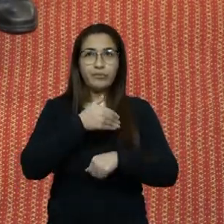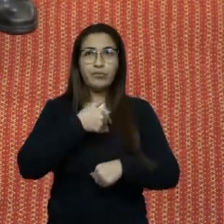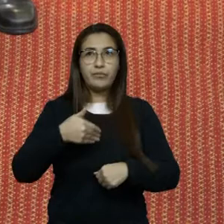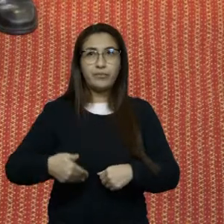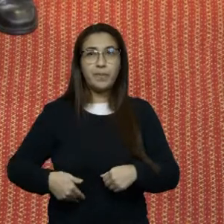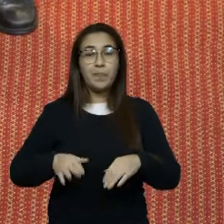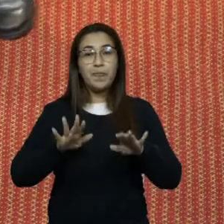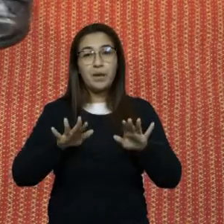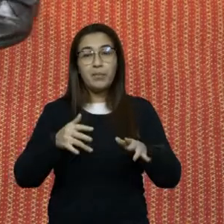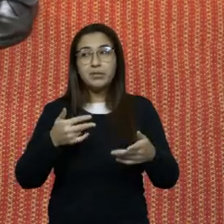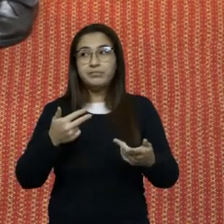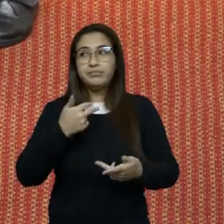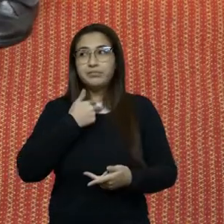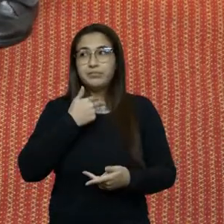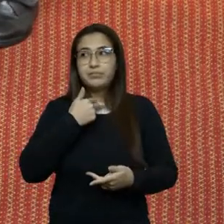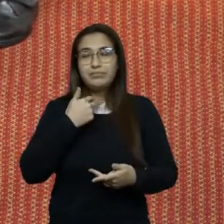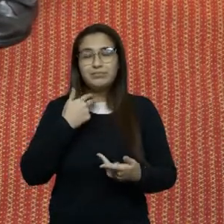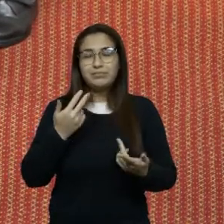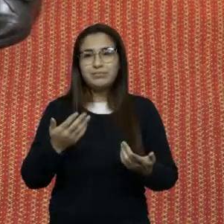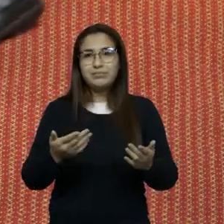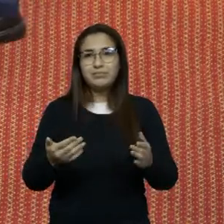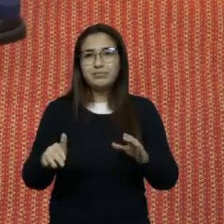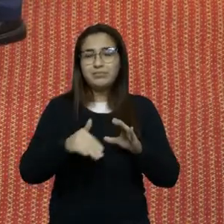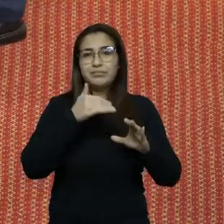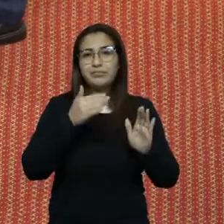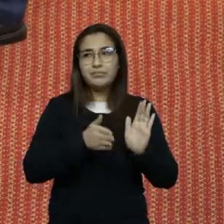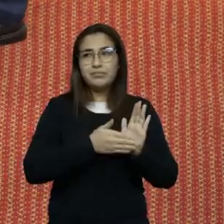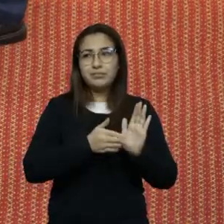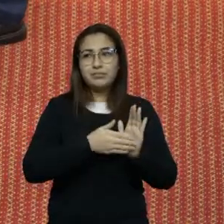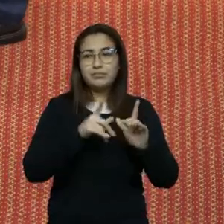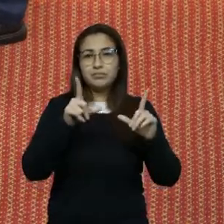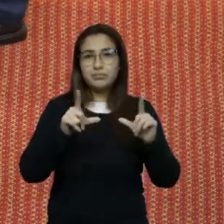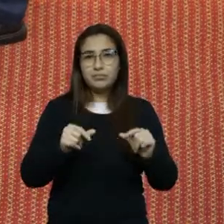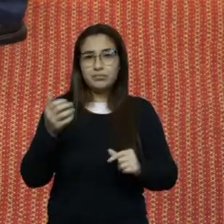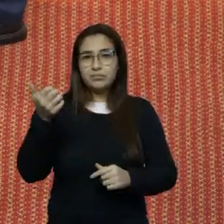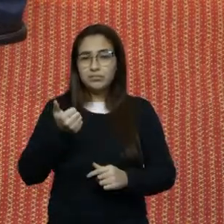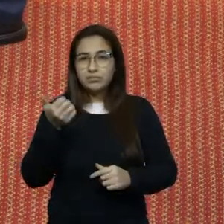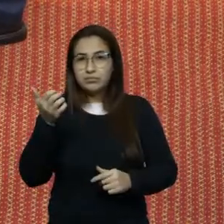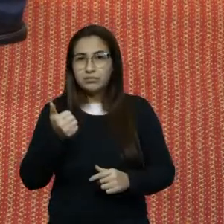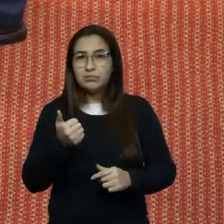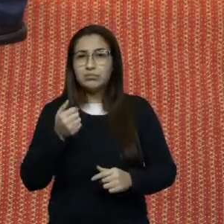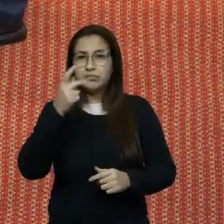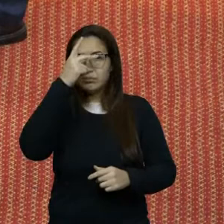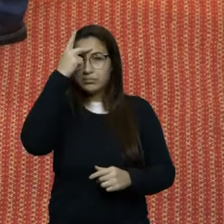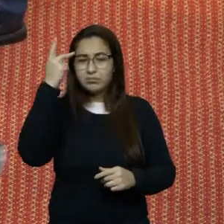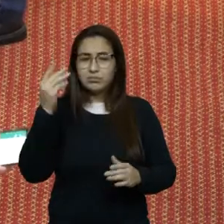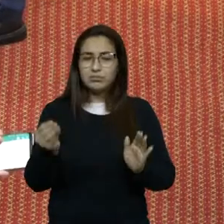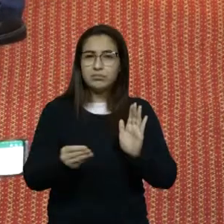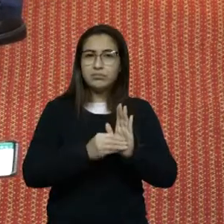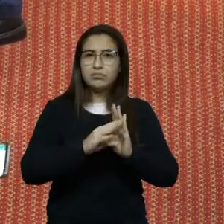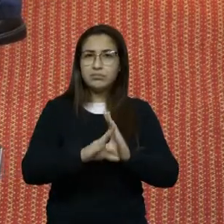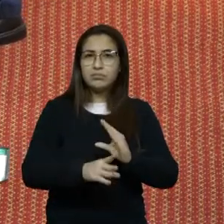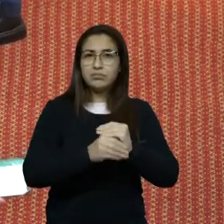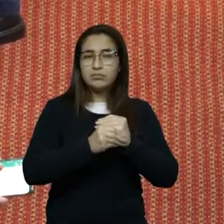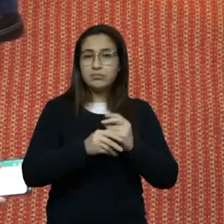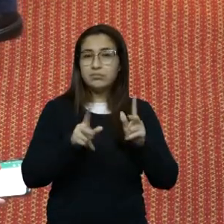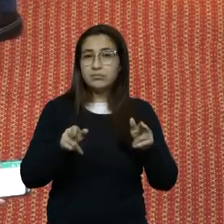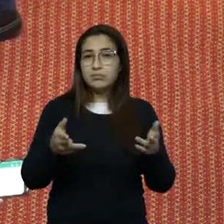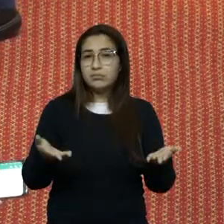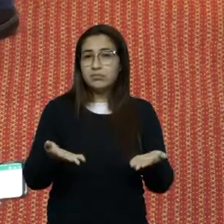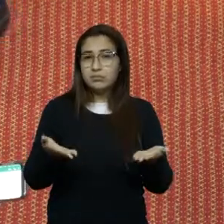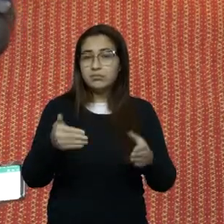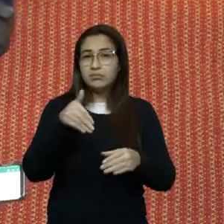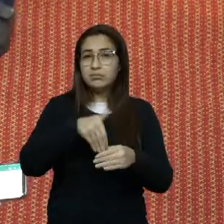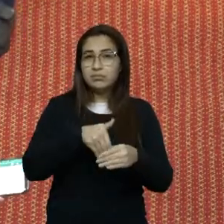agora o que não dá é de vir uma proposta reduzindo o leite para cesta básica e alguém colocar a emenda inclusive agora que